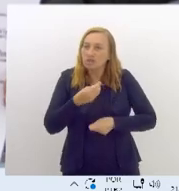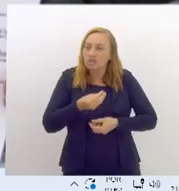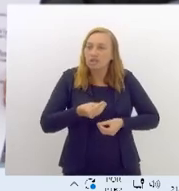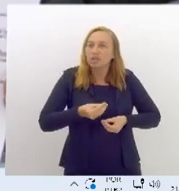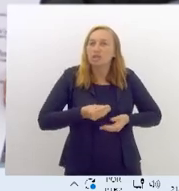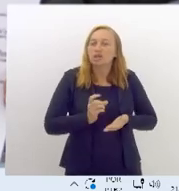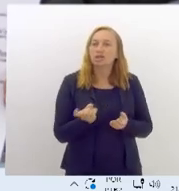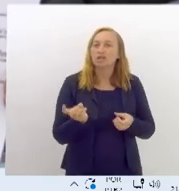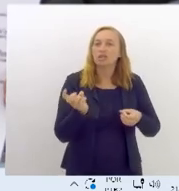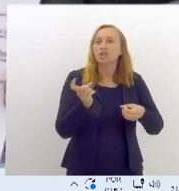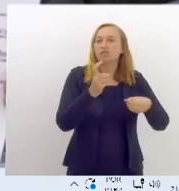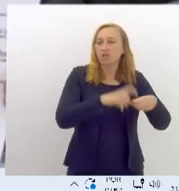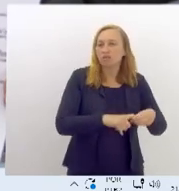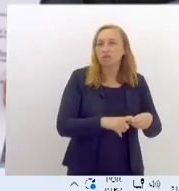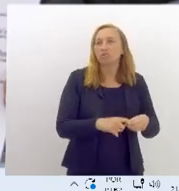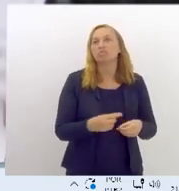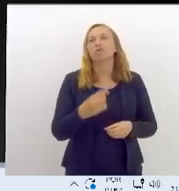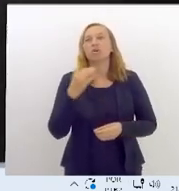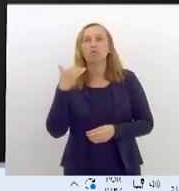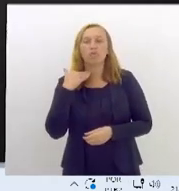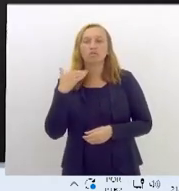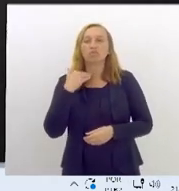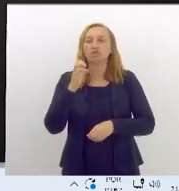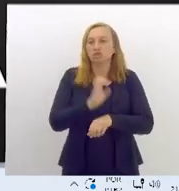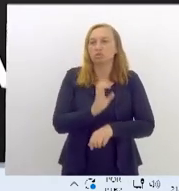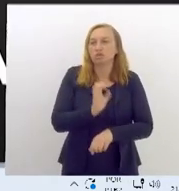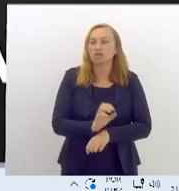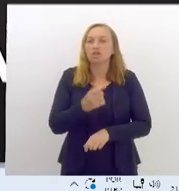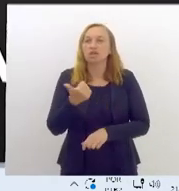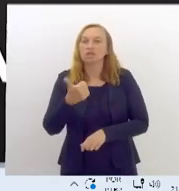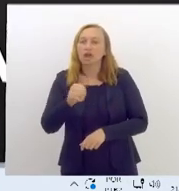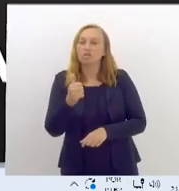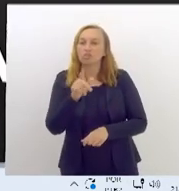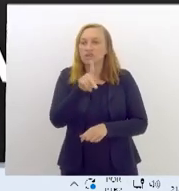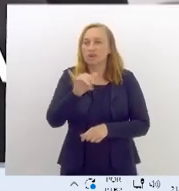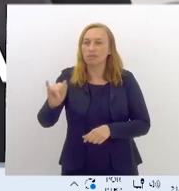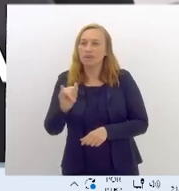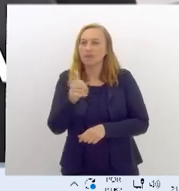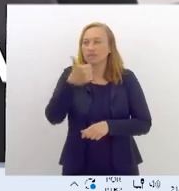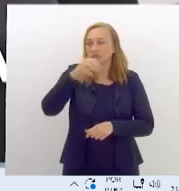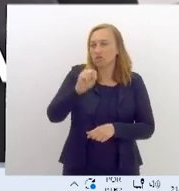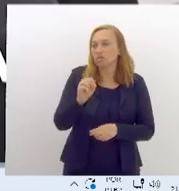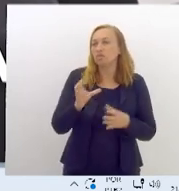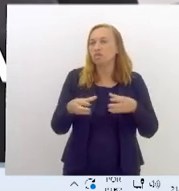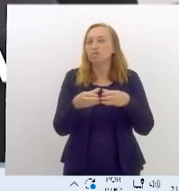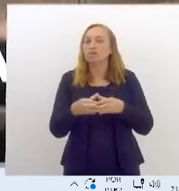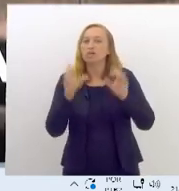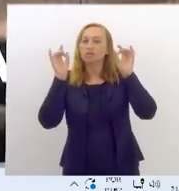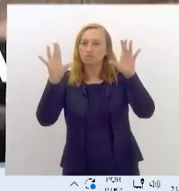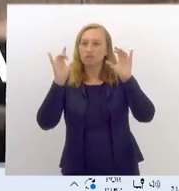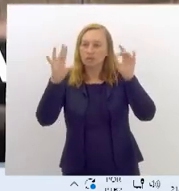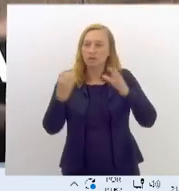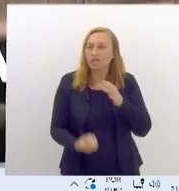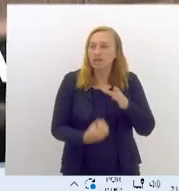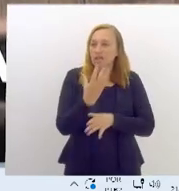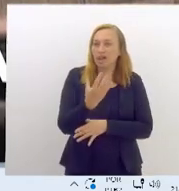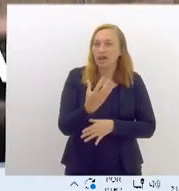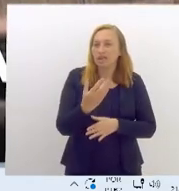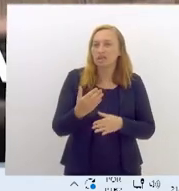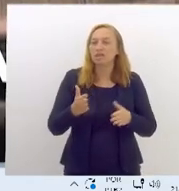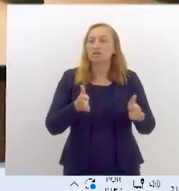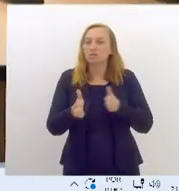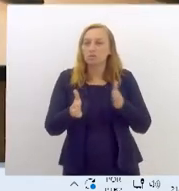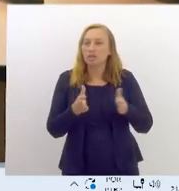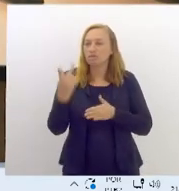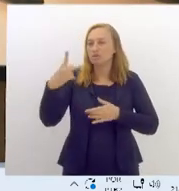integralmente ao tesouro Estadual entre as 11 cpis e as 18 comissões especiais criadas durante a